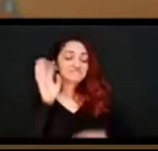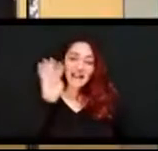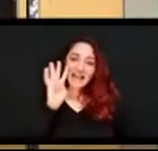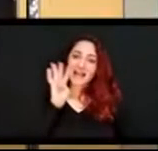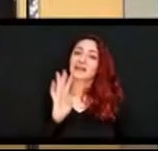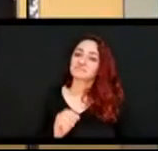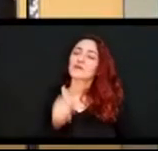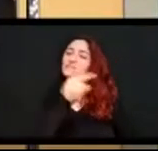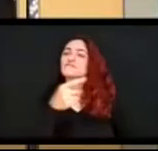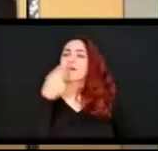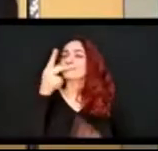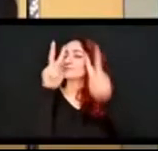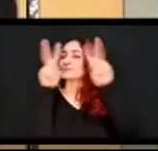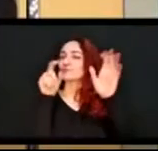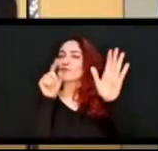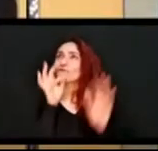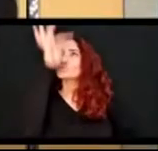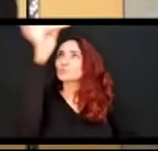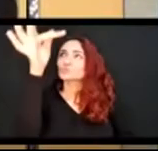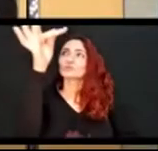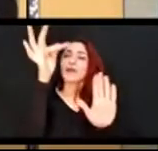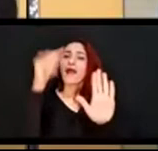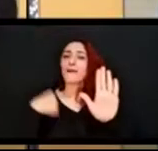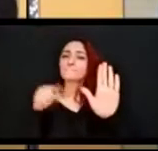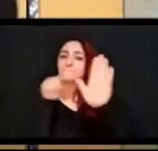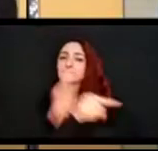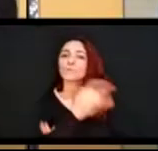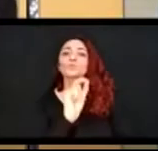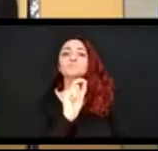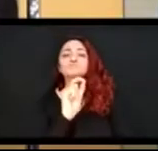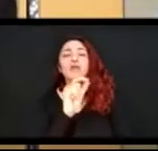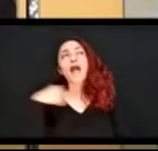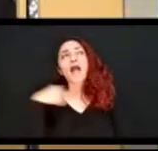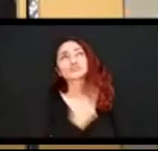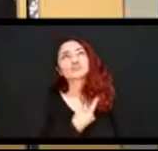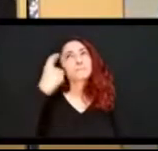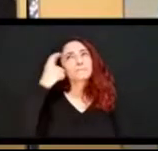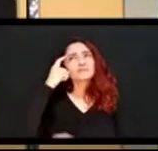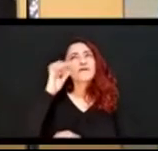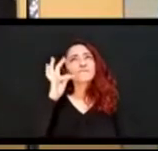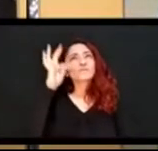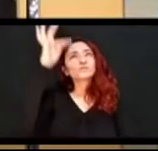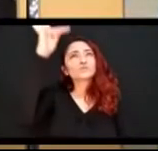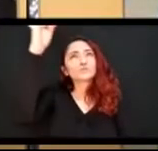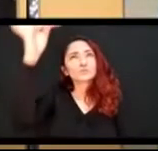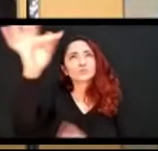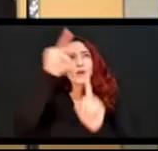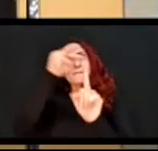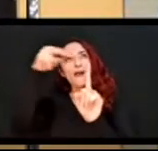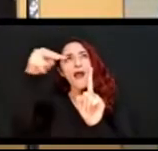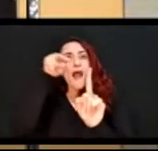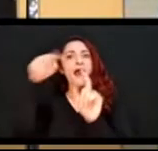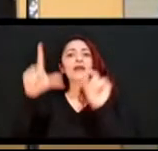pergunta é exatamente o que que a gente enxerga nesse Horizonte temporal olhando que